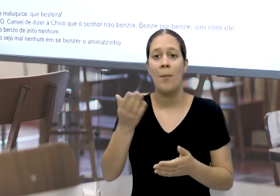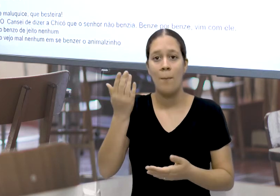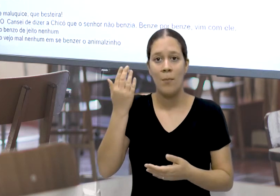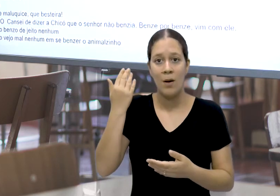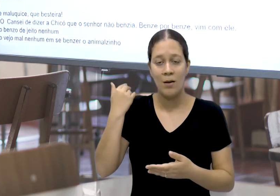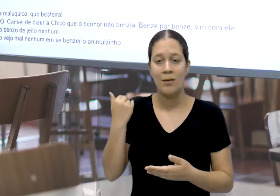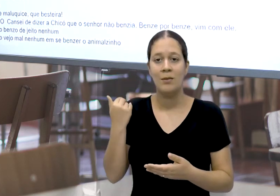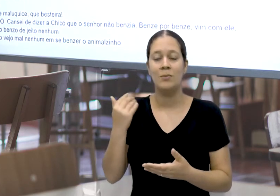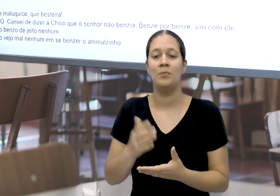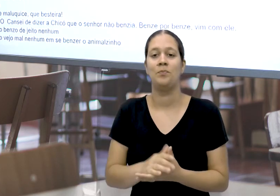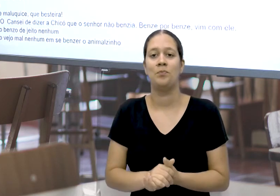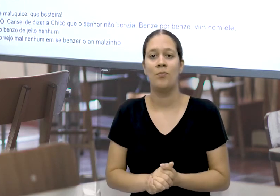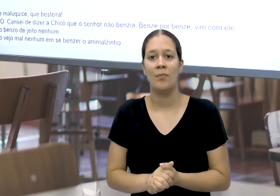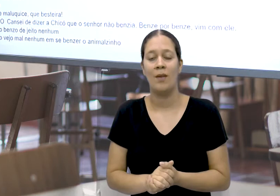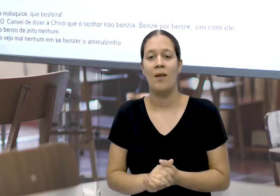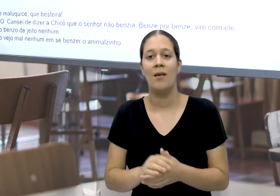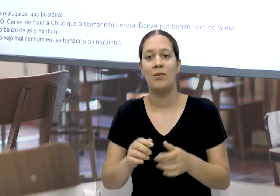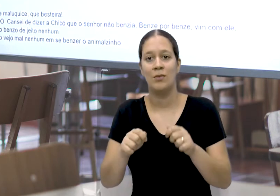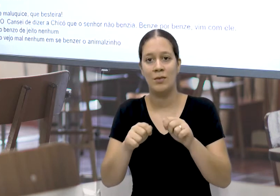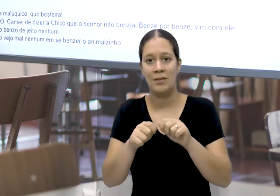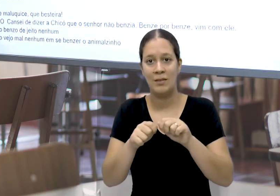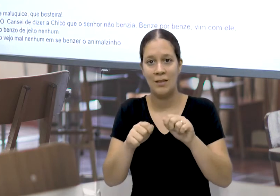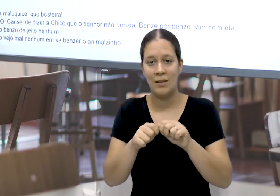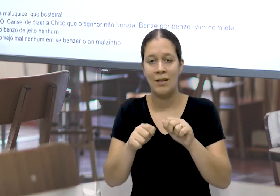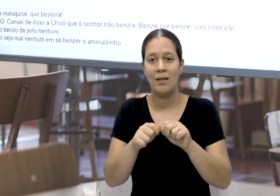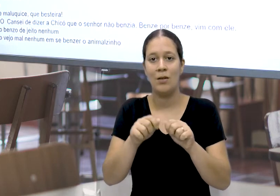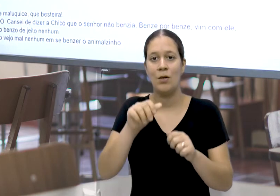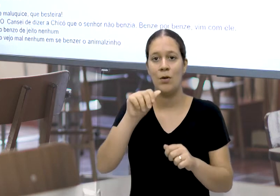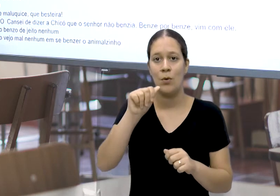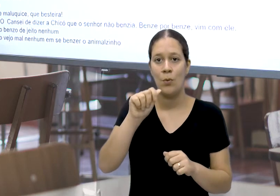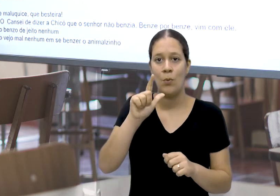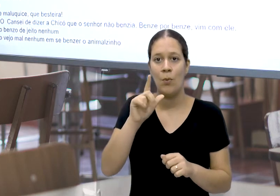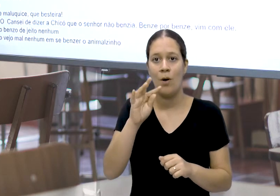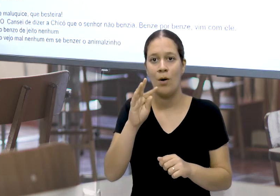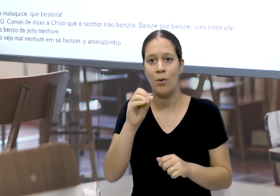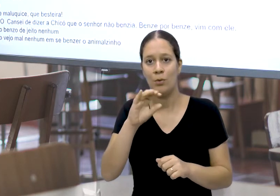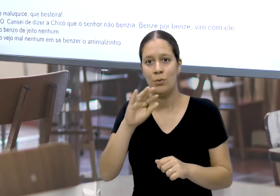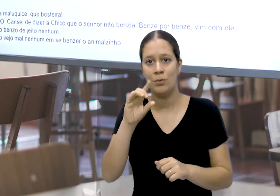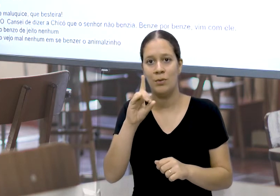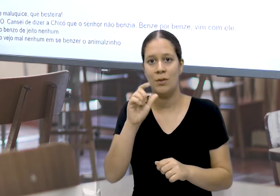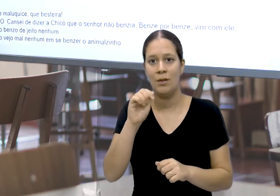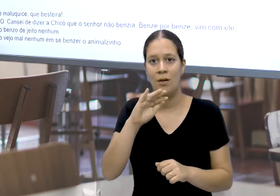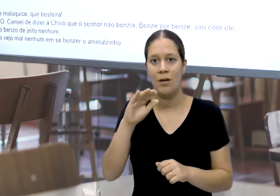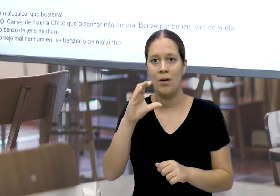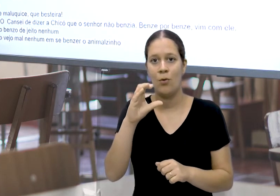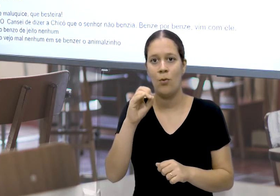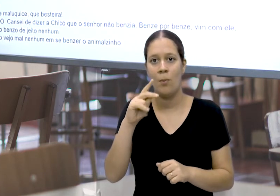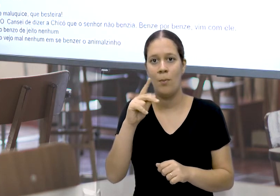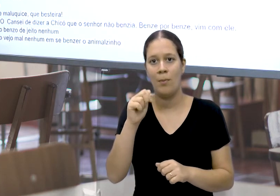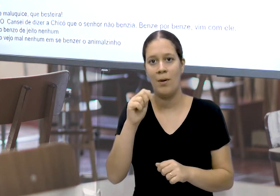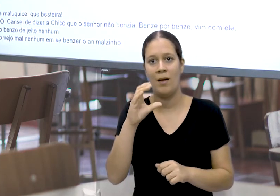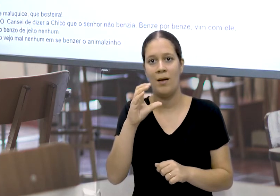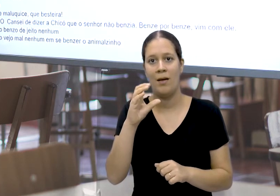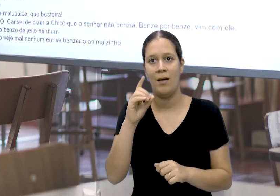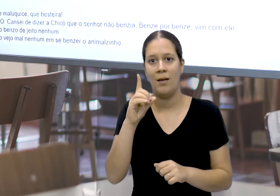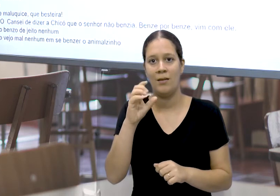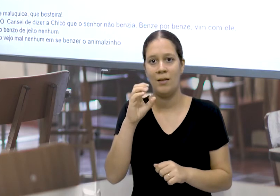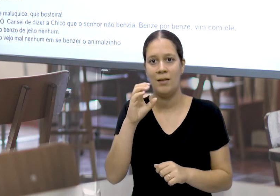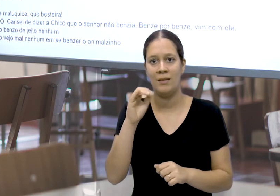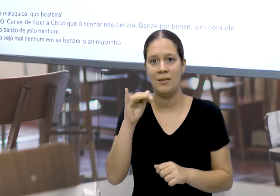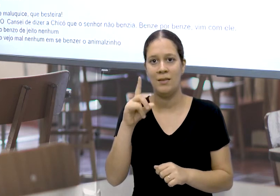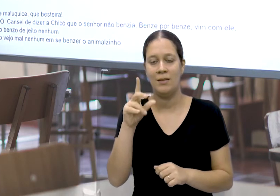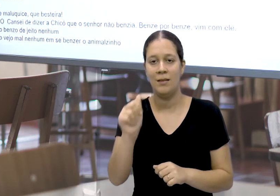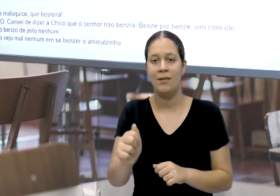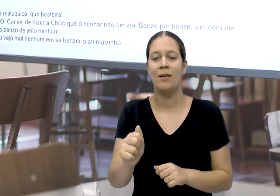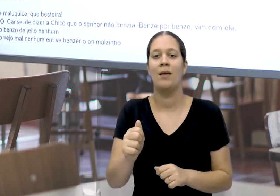Compadecida é uma obra de Ariano Suassuna, que embora tenha o nome de alto, muito mais é uma farsa do que um alto. E o que é um